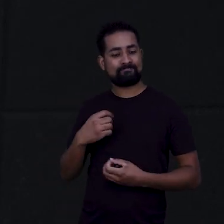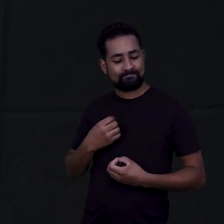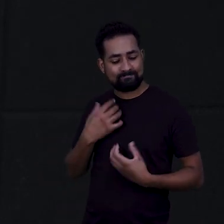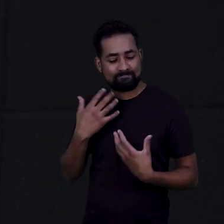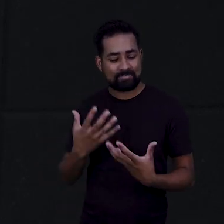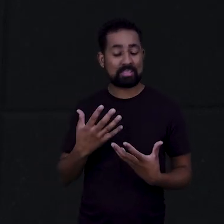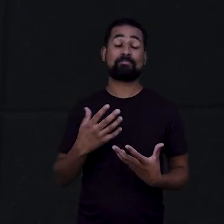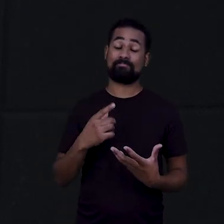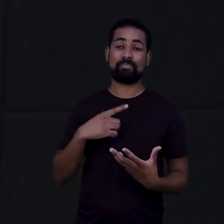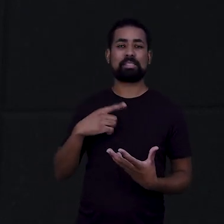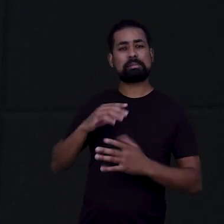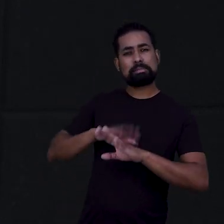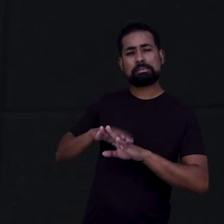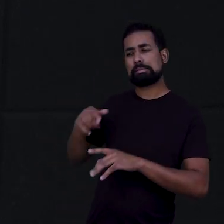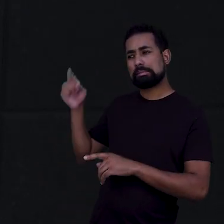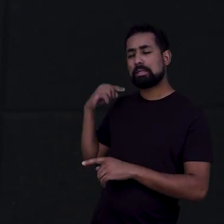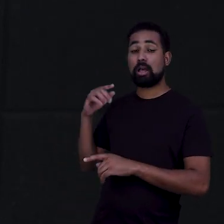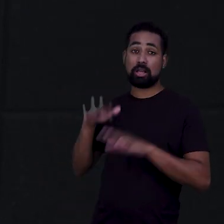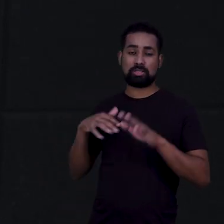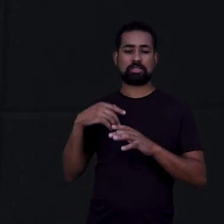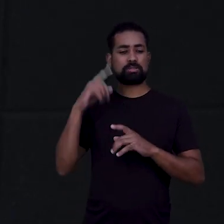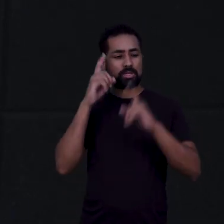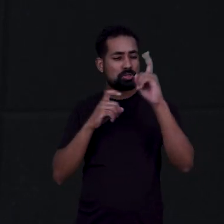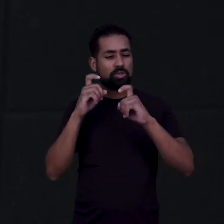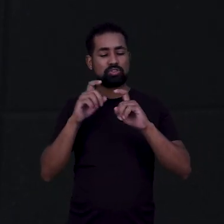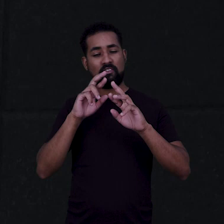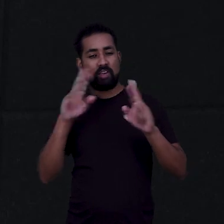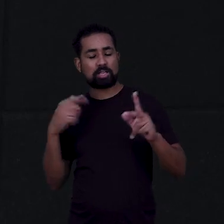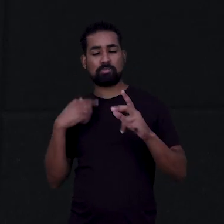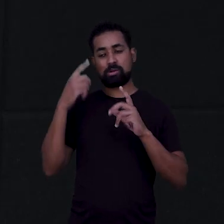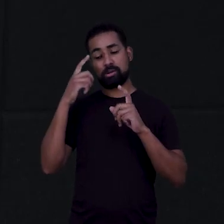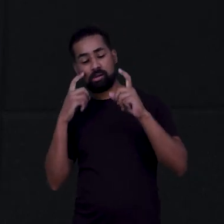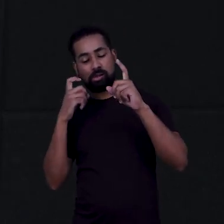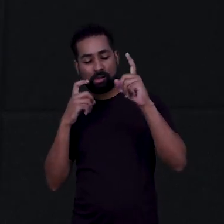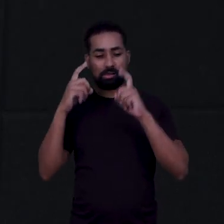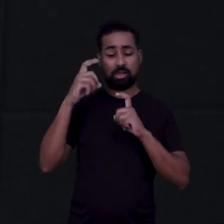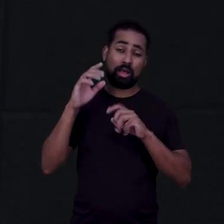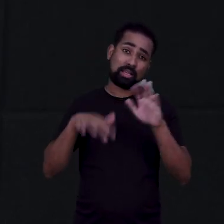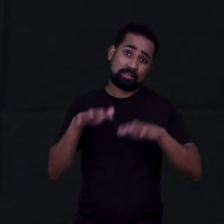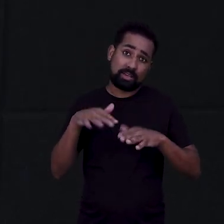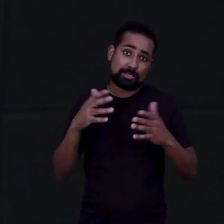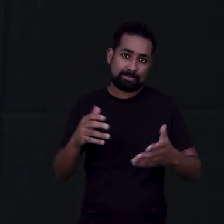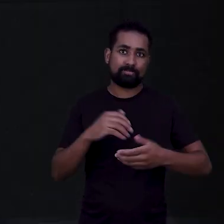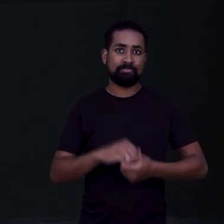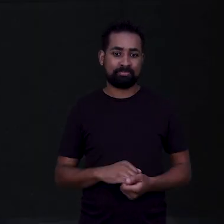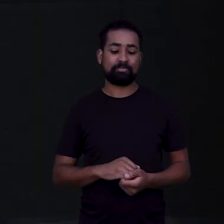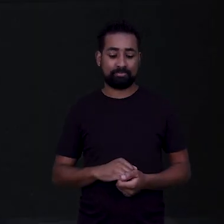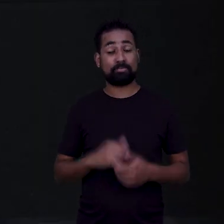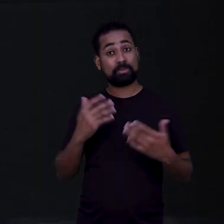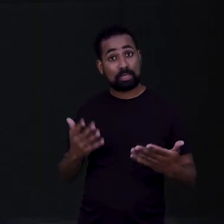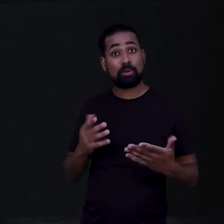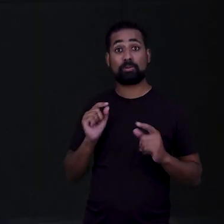tenho expressões diferentes do que meu rosto puxa de um lado, puxa de um outro. É